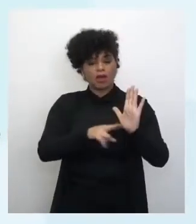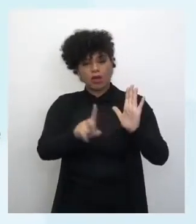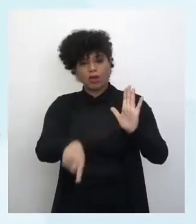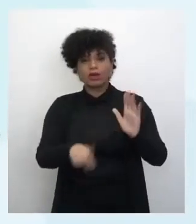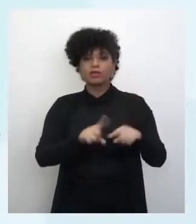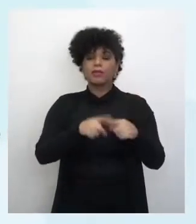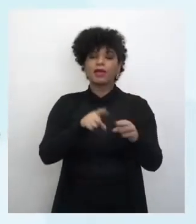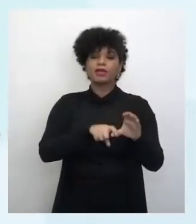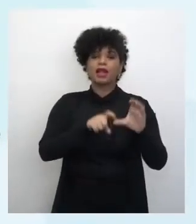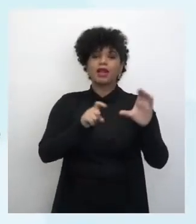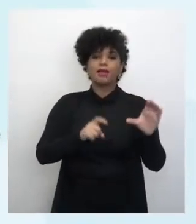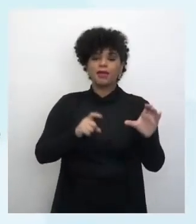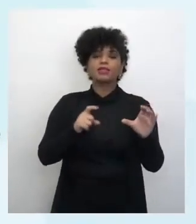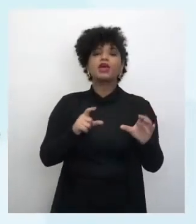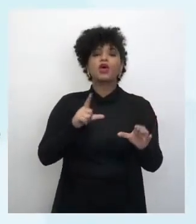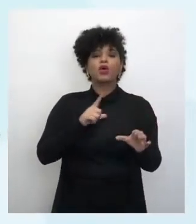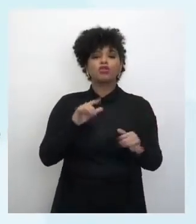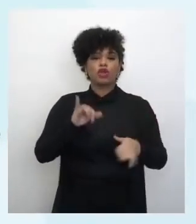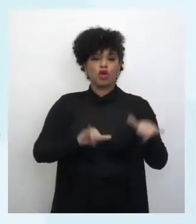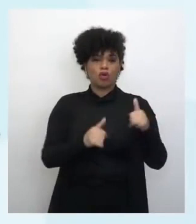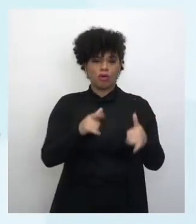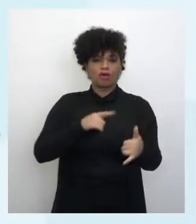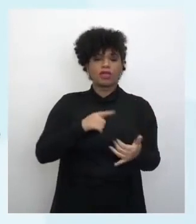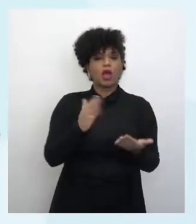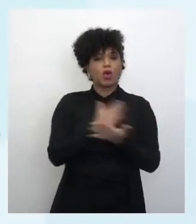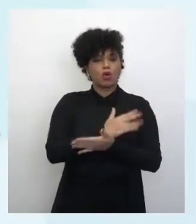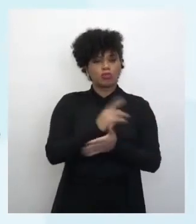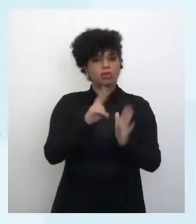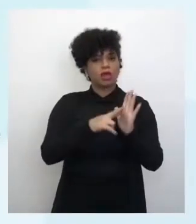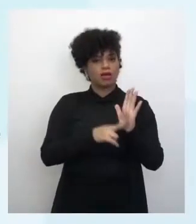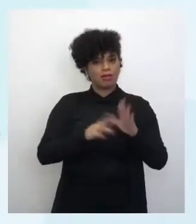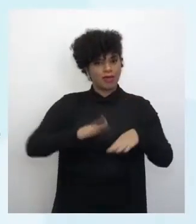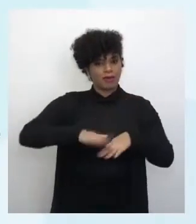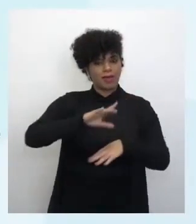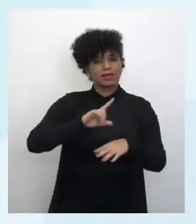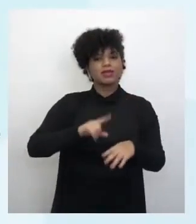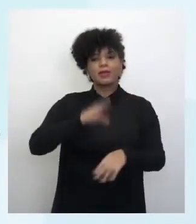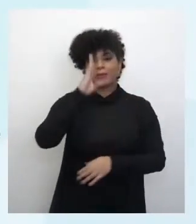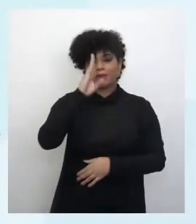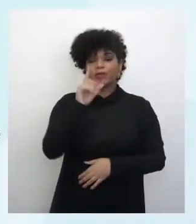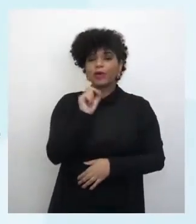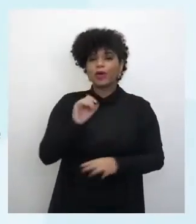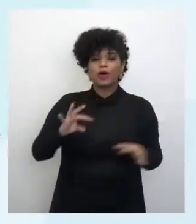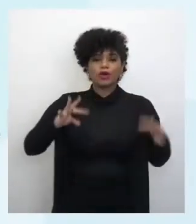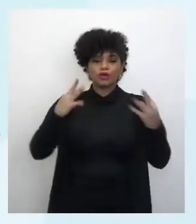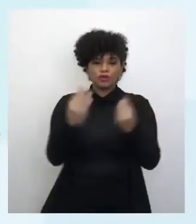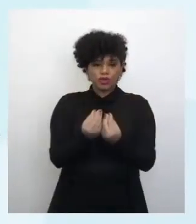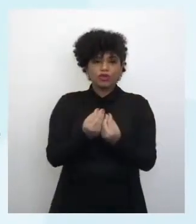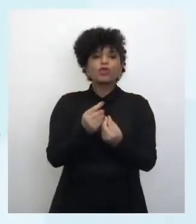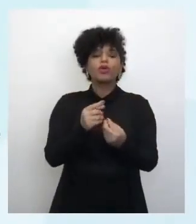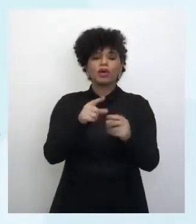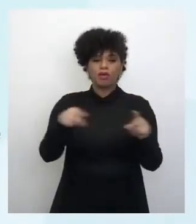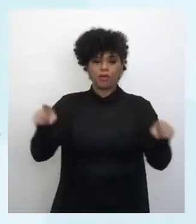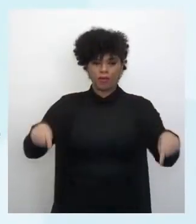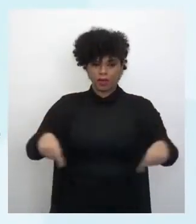Dependendo do laboratório, existem mais regras, mas as principais gerais de todos os laboratórios são